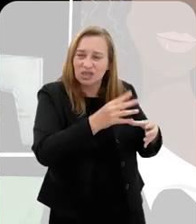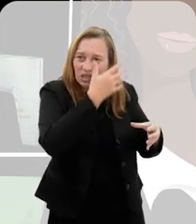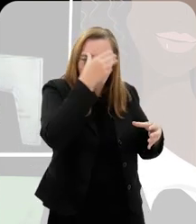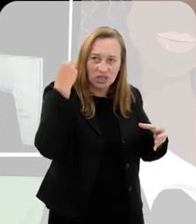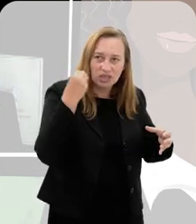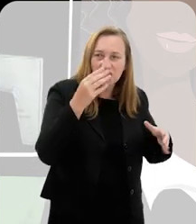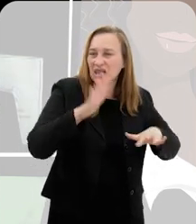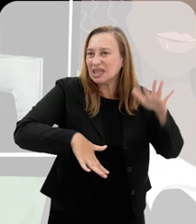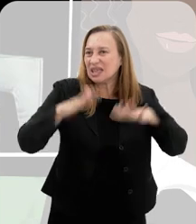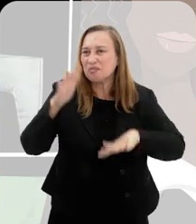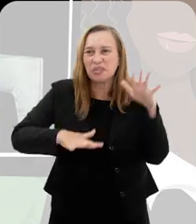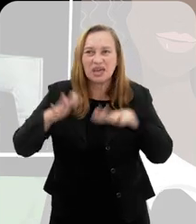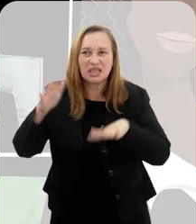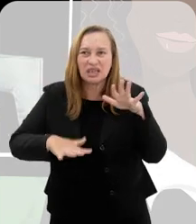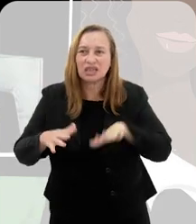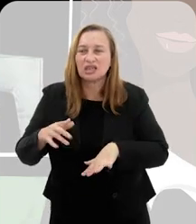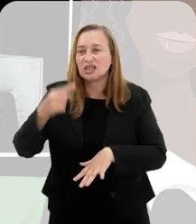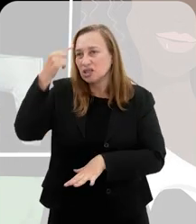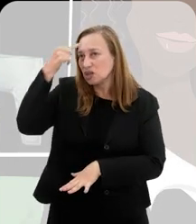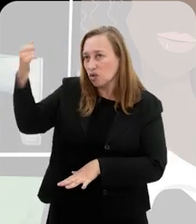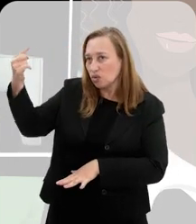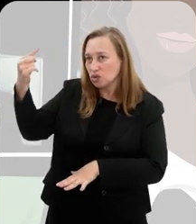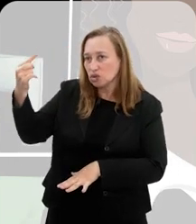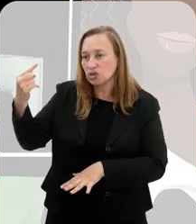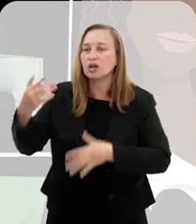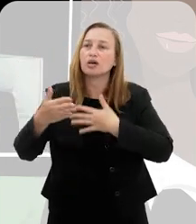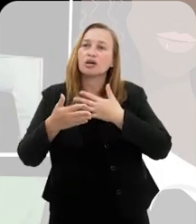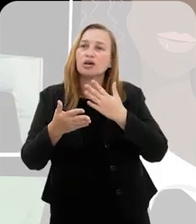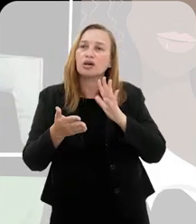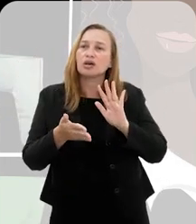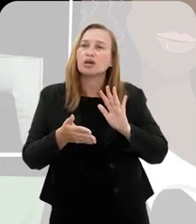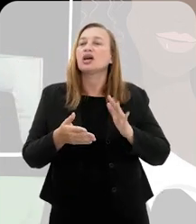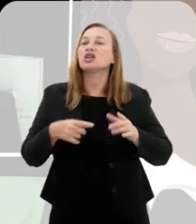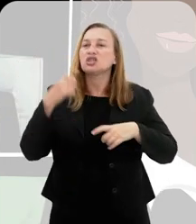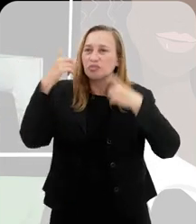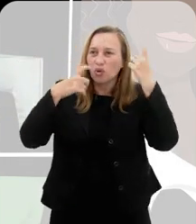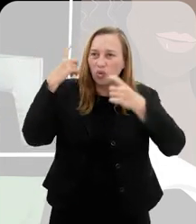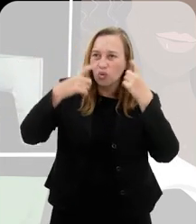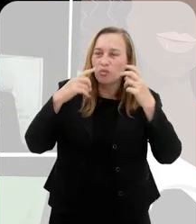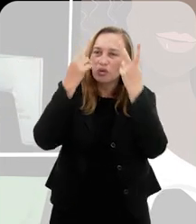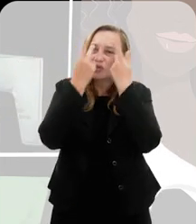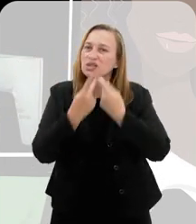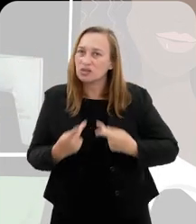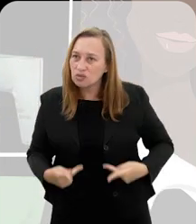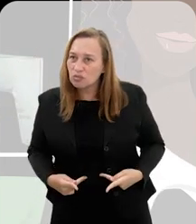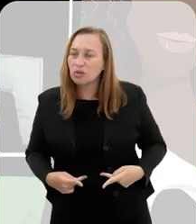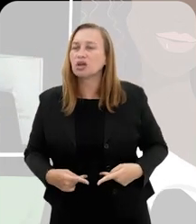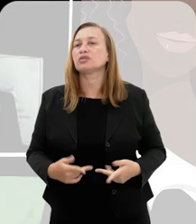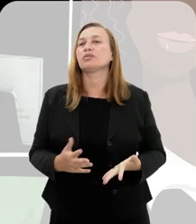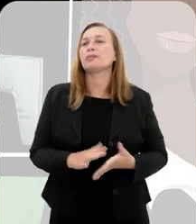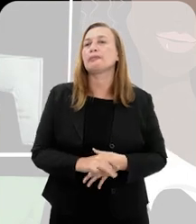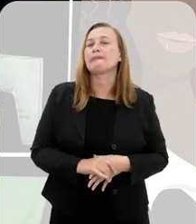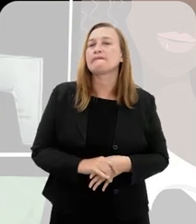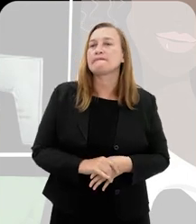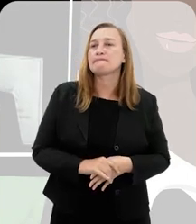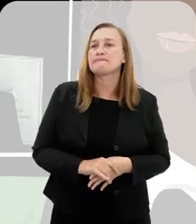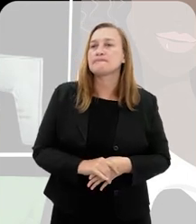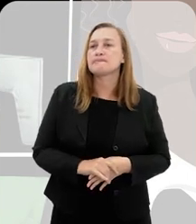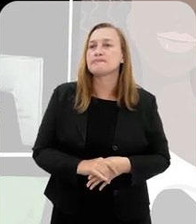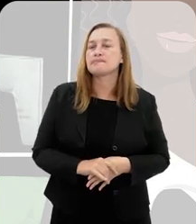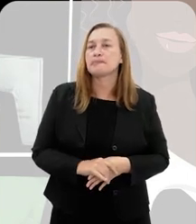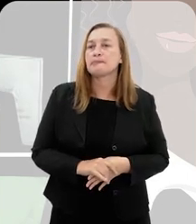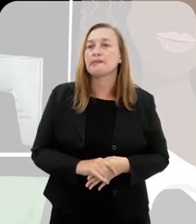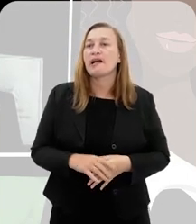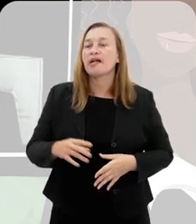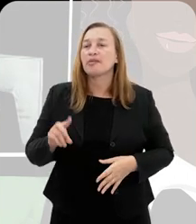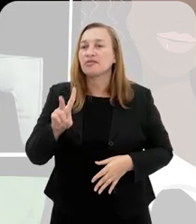marginalizado, esquecido, e independente de viés ideológico, a gente se preocupa com gente, a gente se preocupa com pessoas.